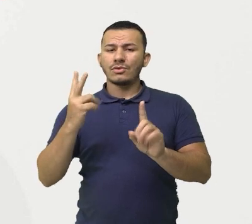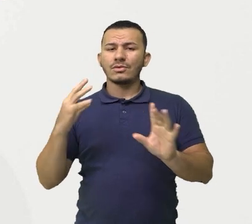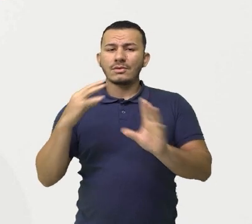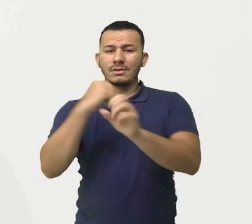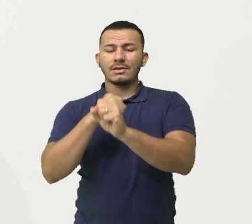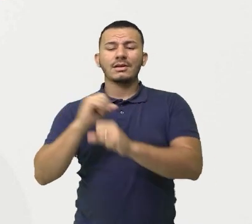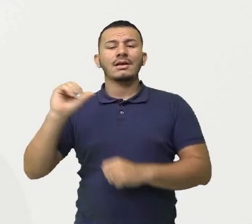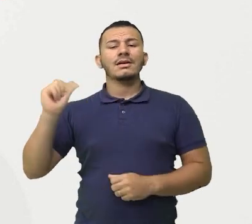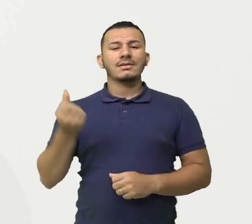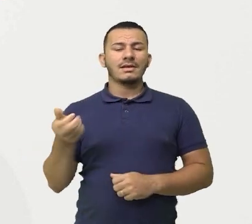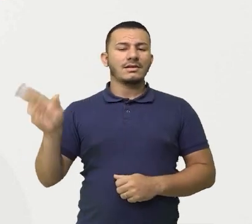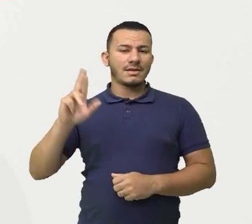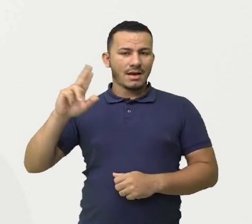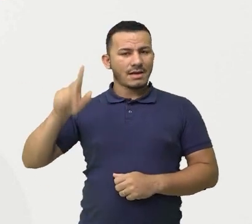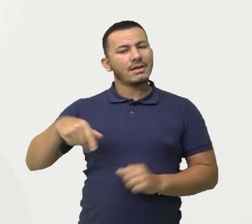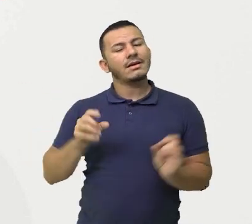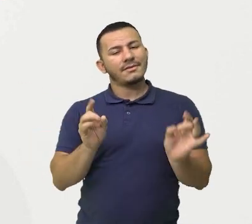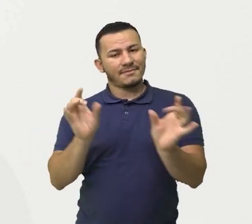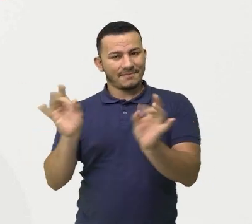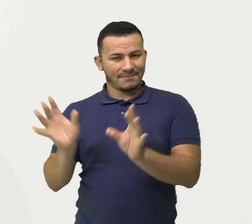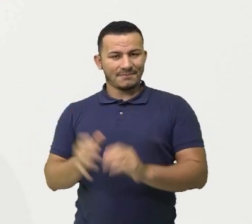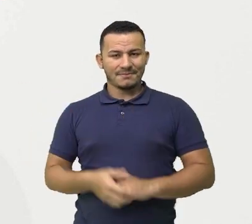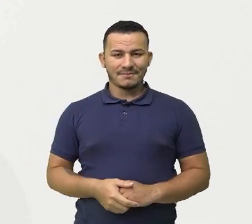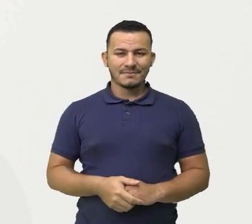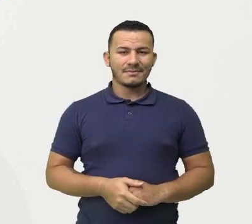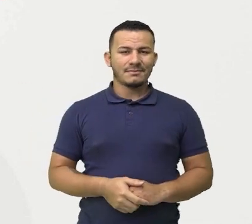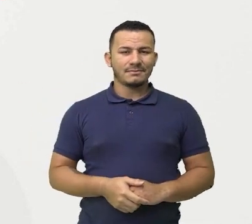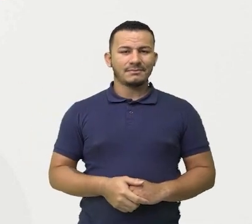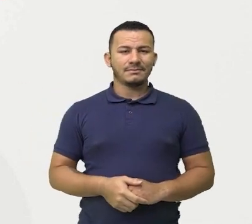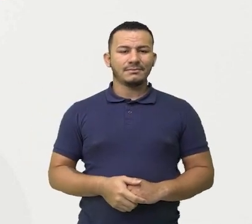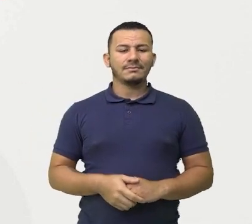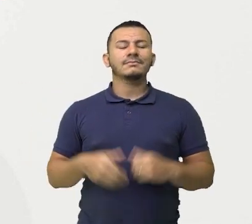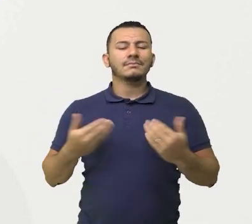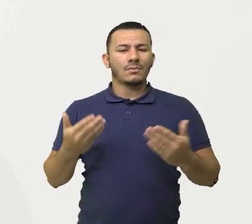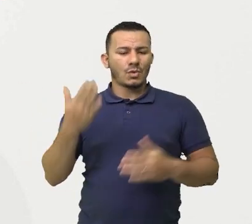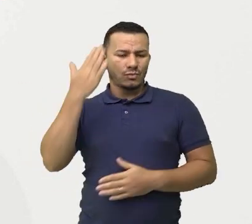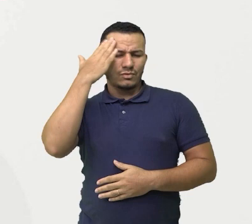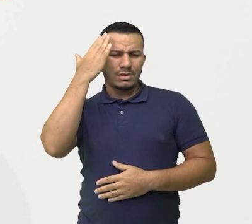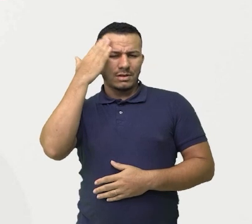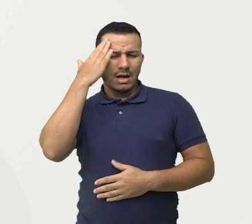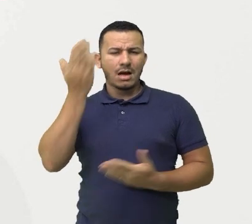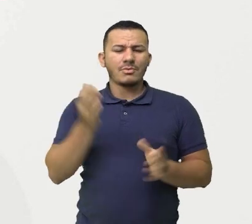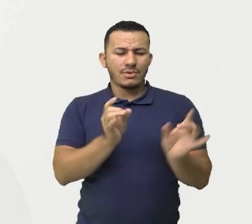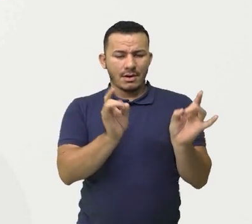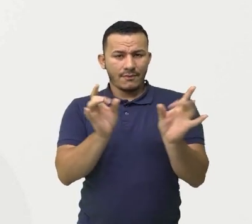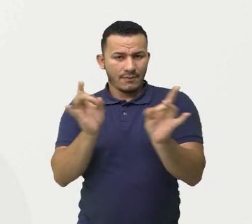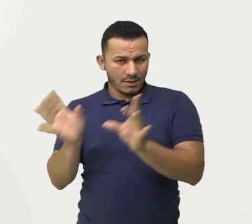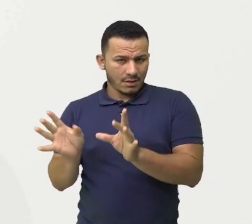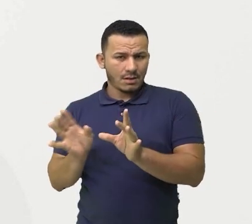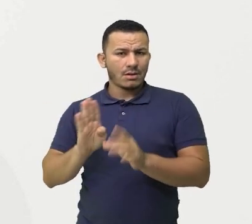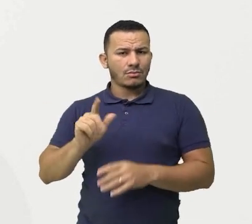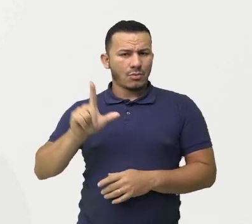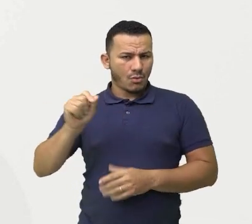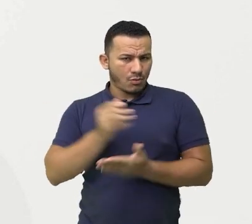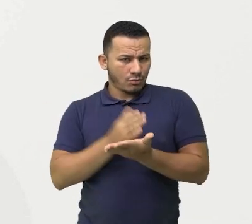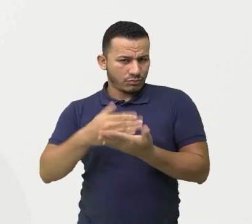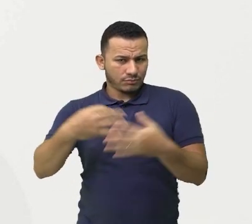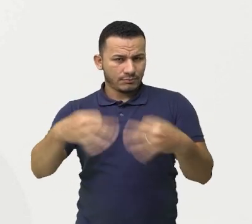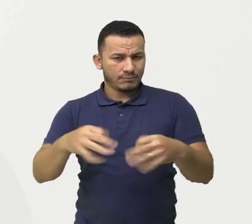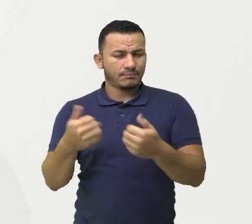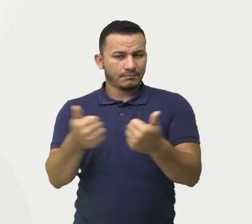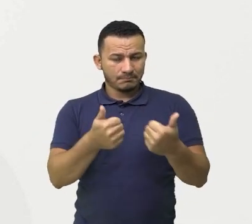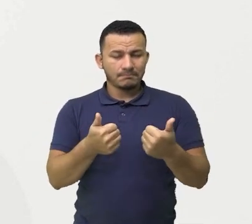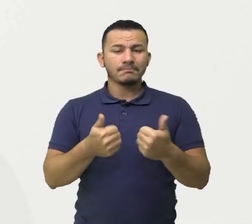a R$6, beleza? Já sabemos então o valor do preço de venda dos bolos,